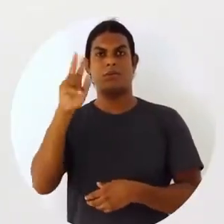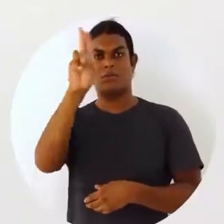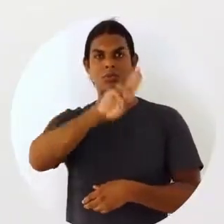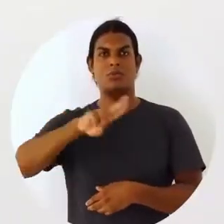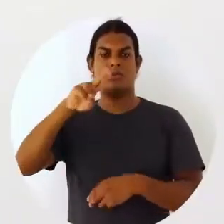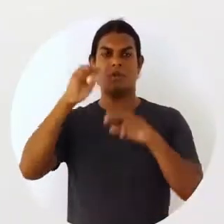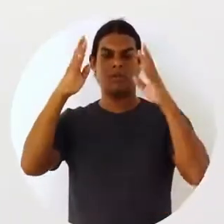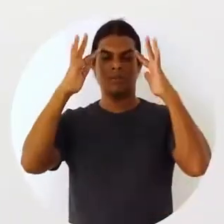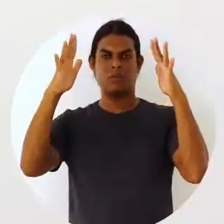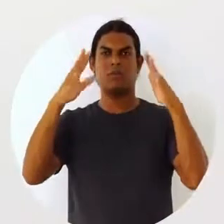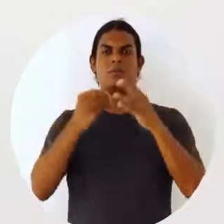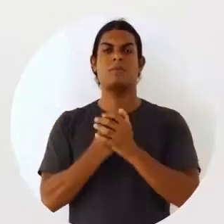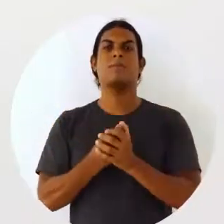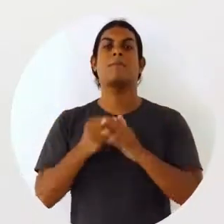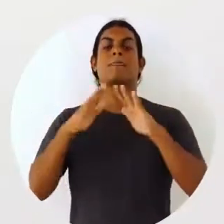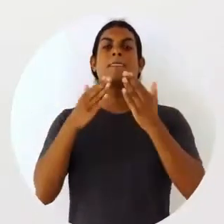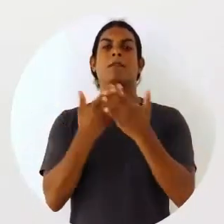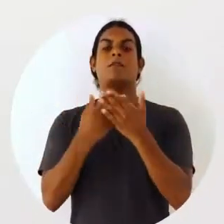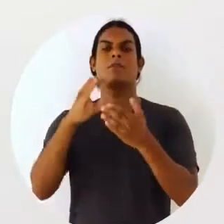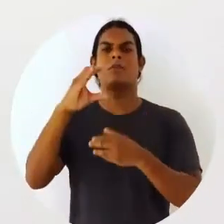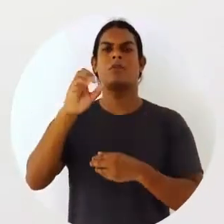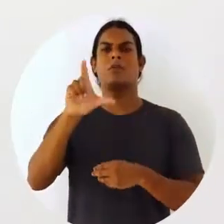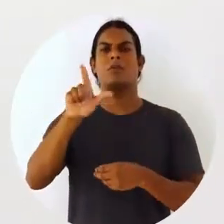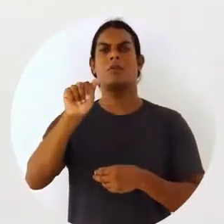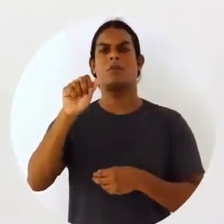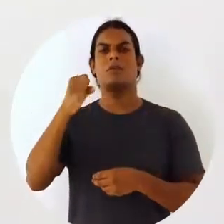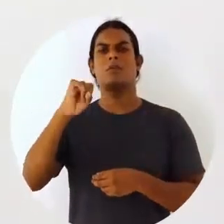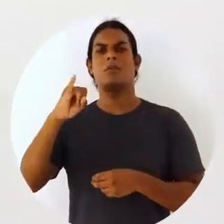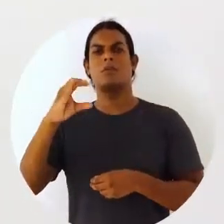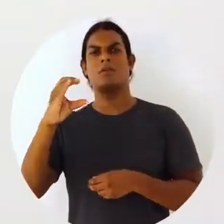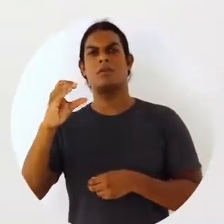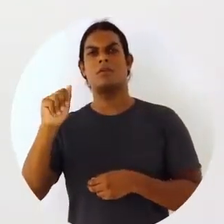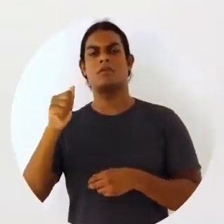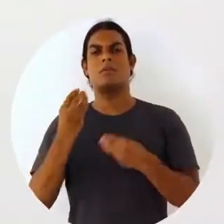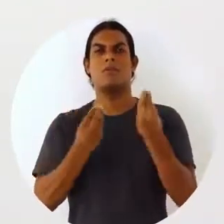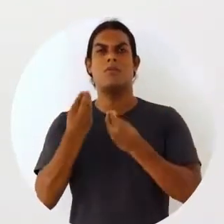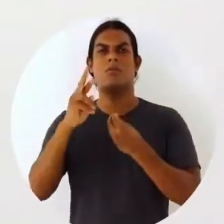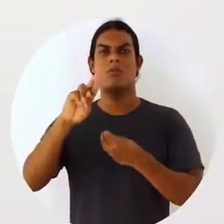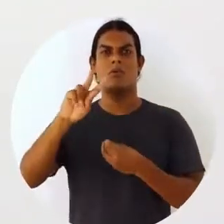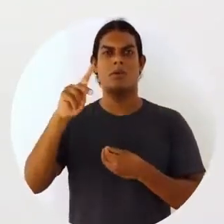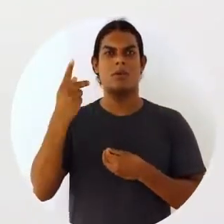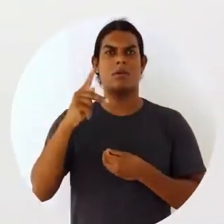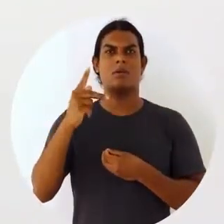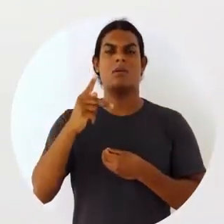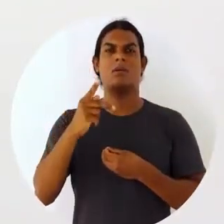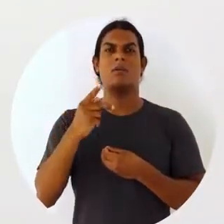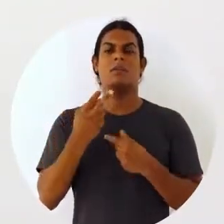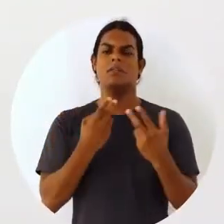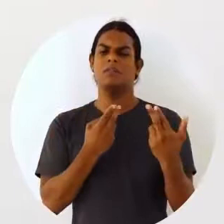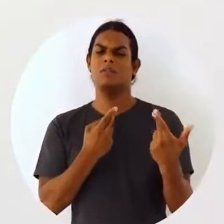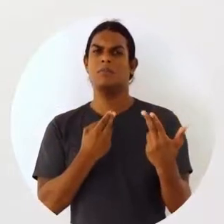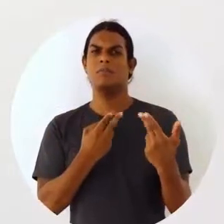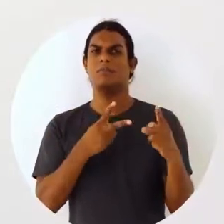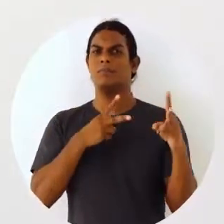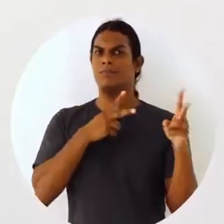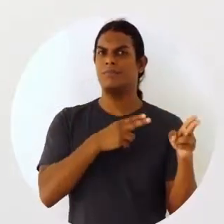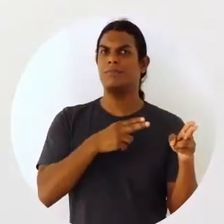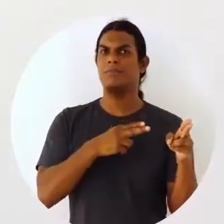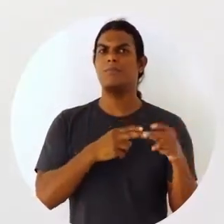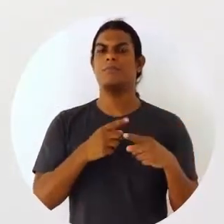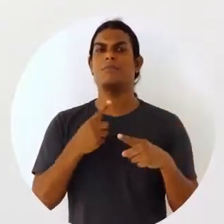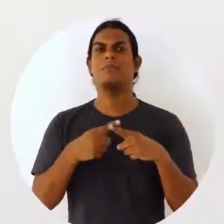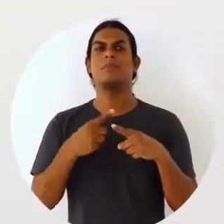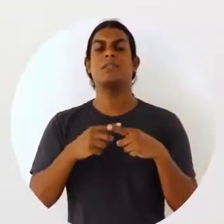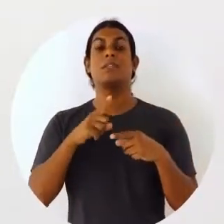Tanto a escola clássica quanto a Escola de Relações Humanas, eles tinham algo em comum, que eles negavam o conflito. Porque mesmo a Escola de Relações